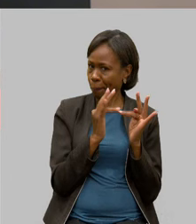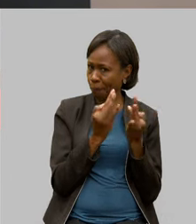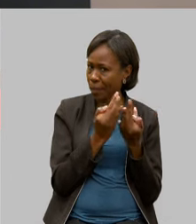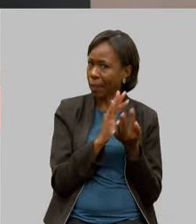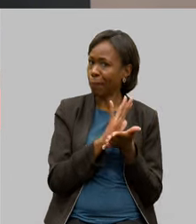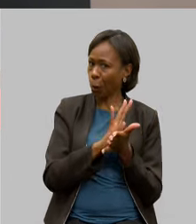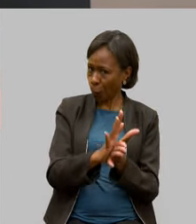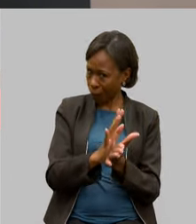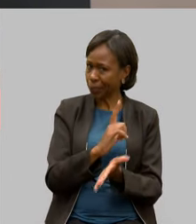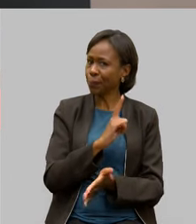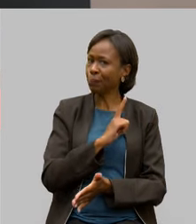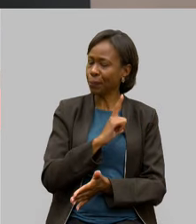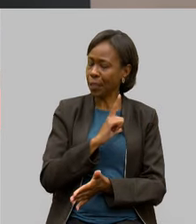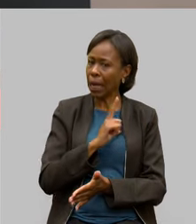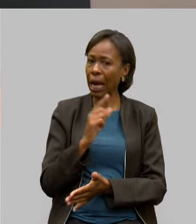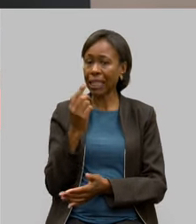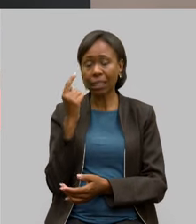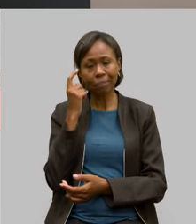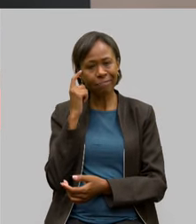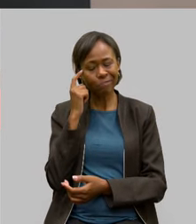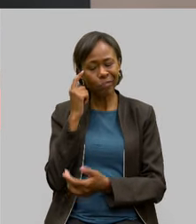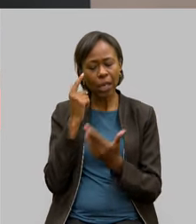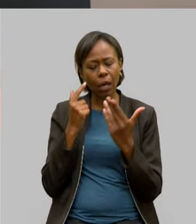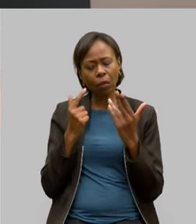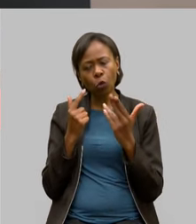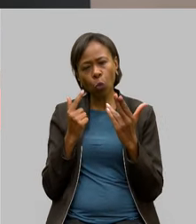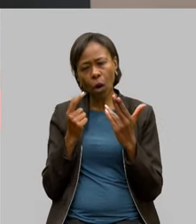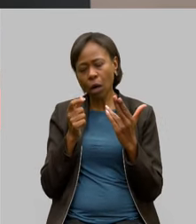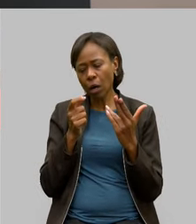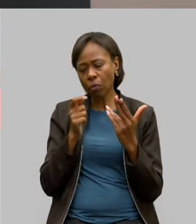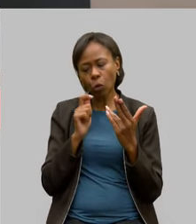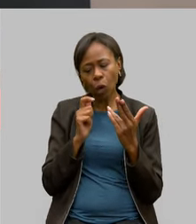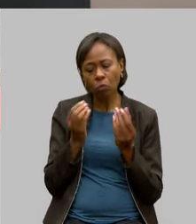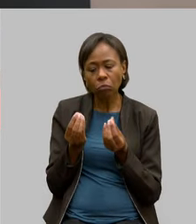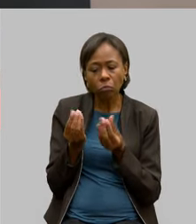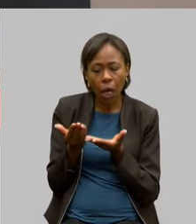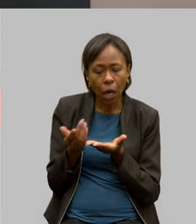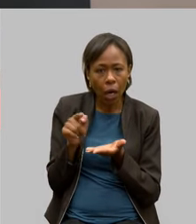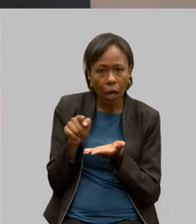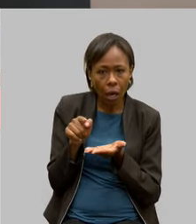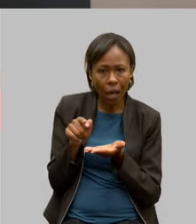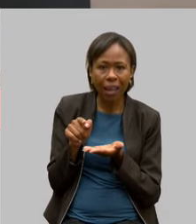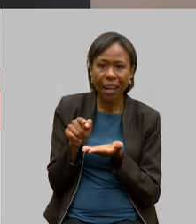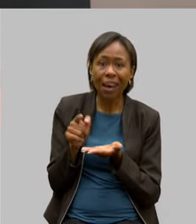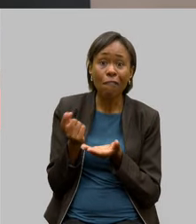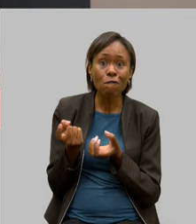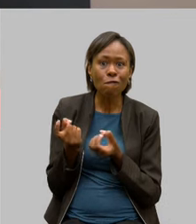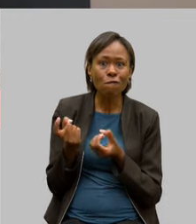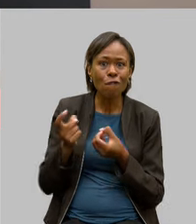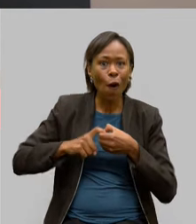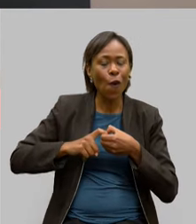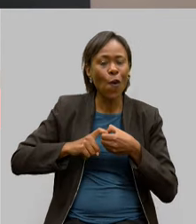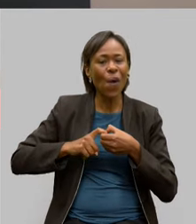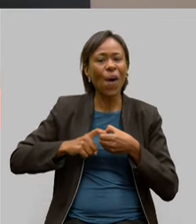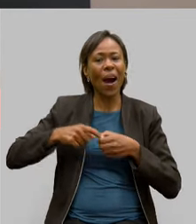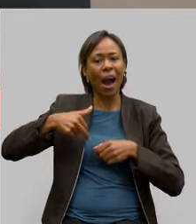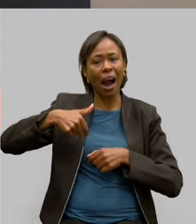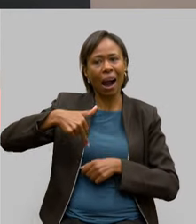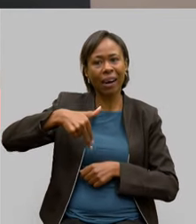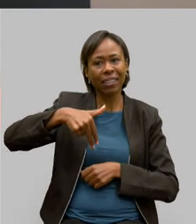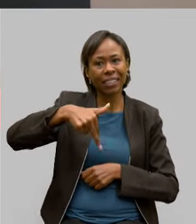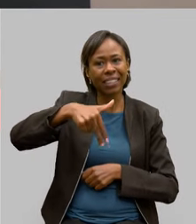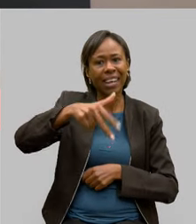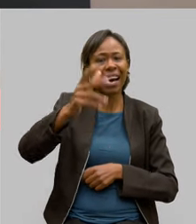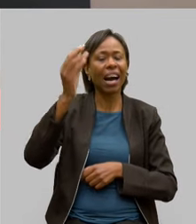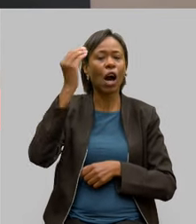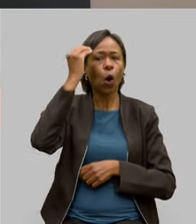começou a testar e deu super certo né minha avó voltou a andar eh eh cognição muito boa e não né